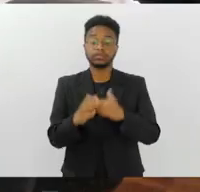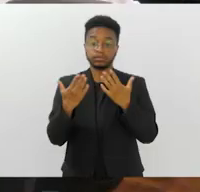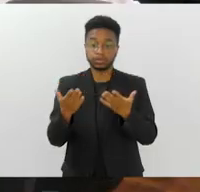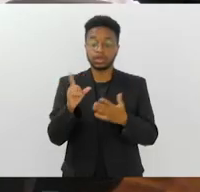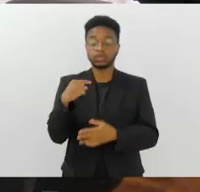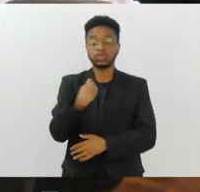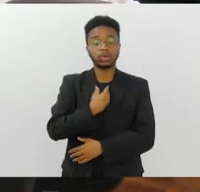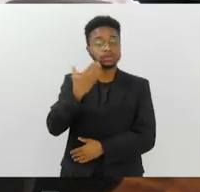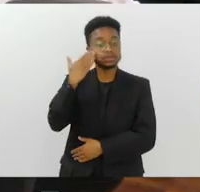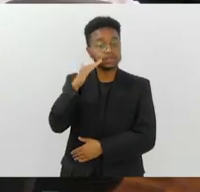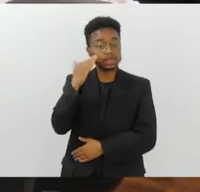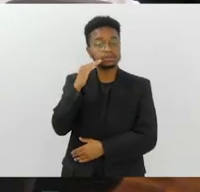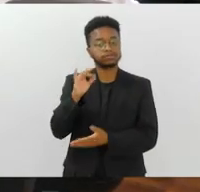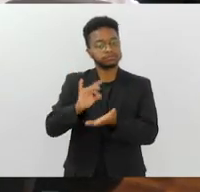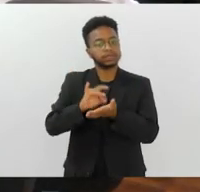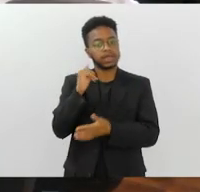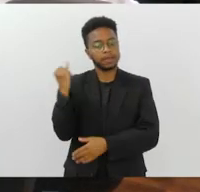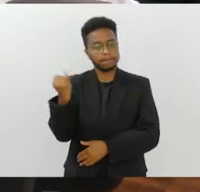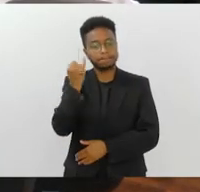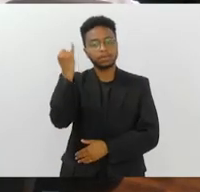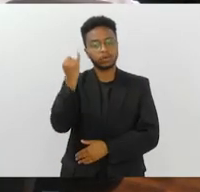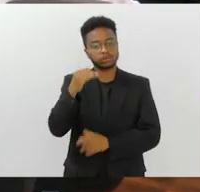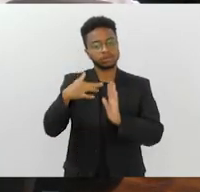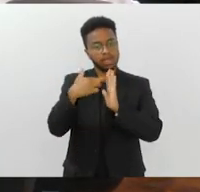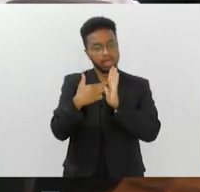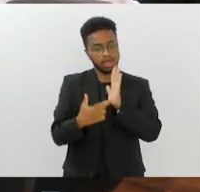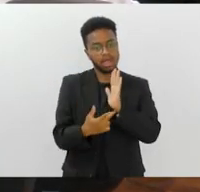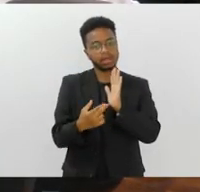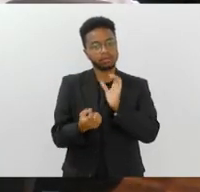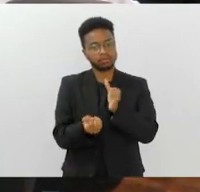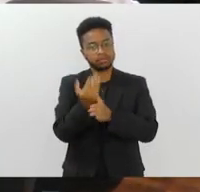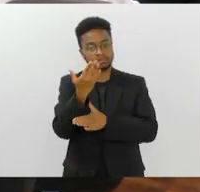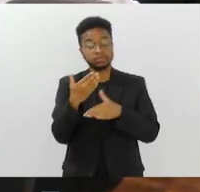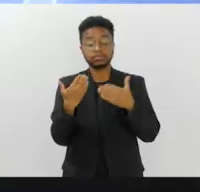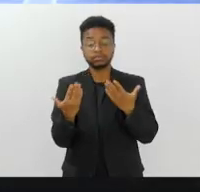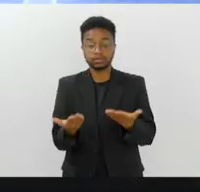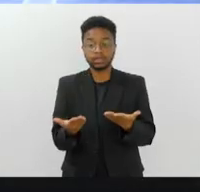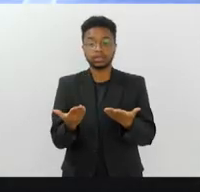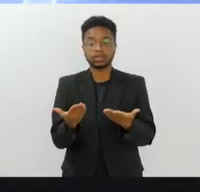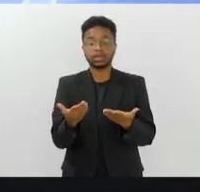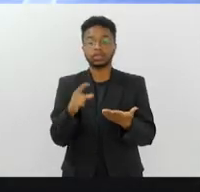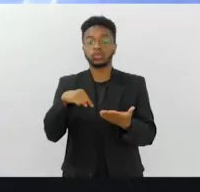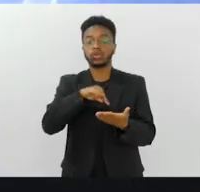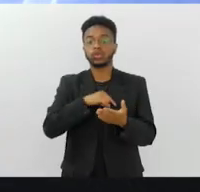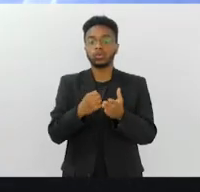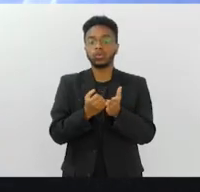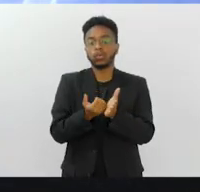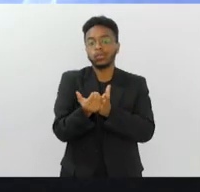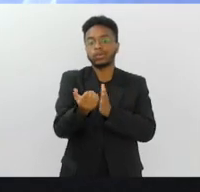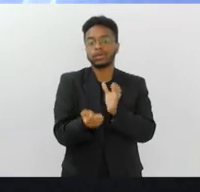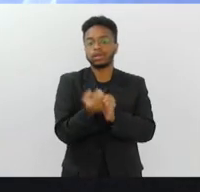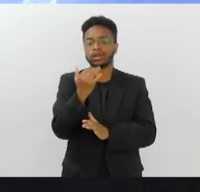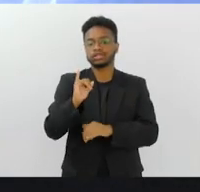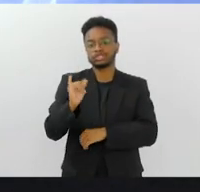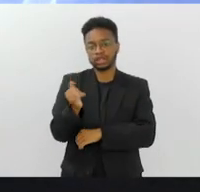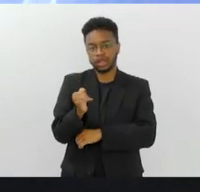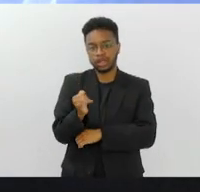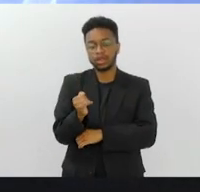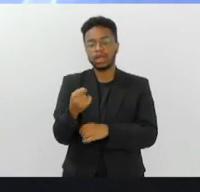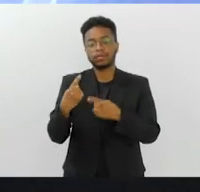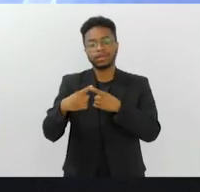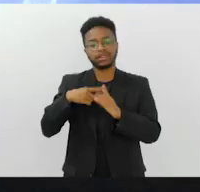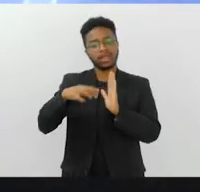entendemos que é importante essa essa regulamentação que nós fizemos ela desde Janeiro além das regulamentações